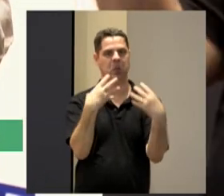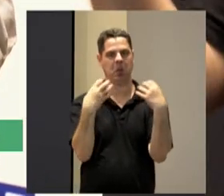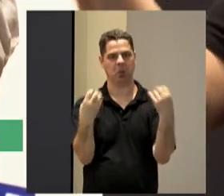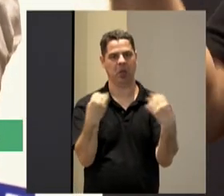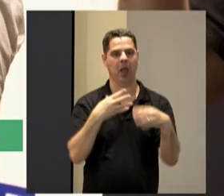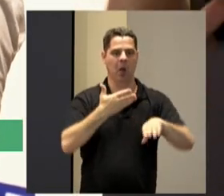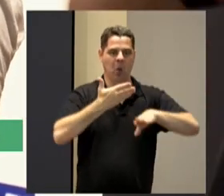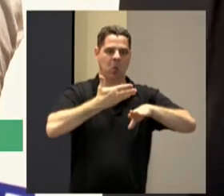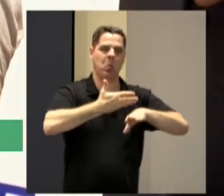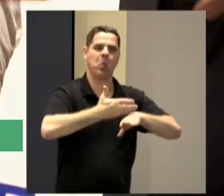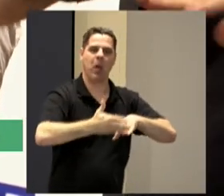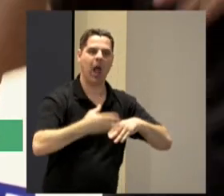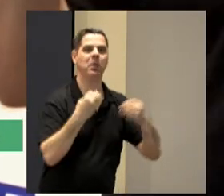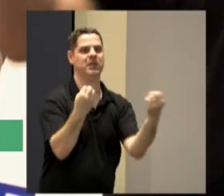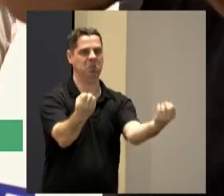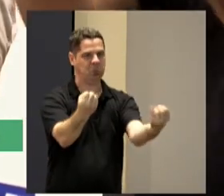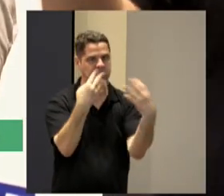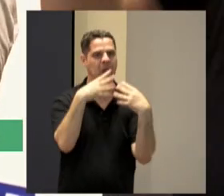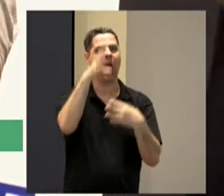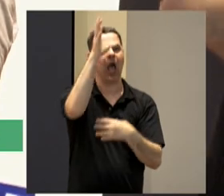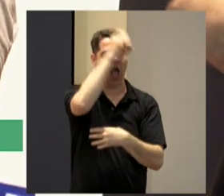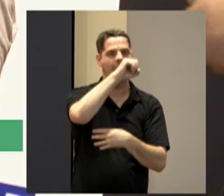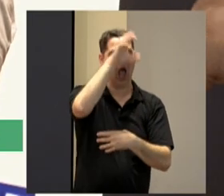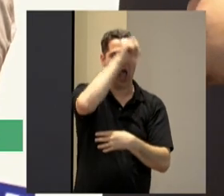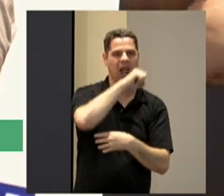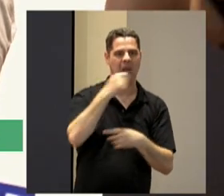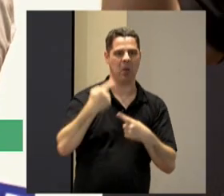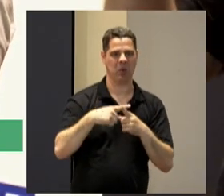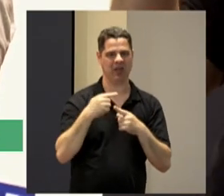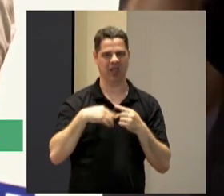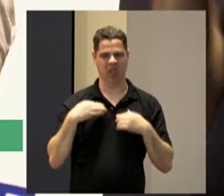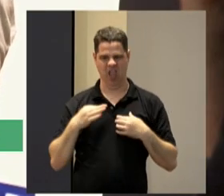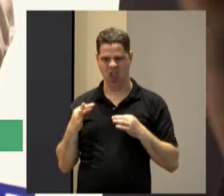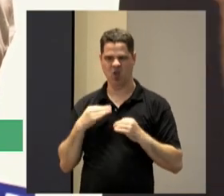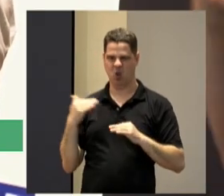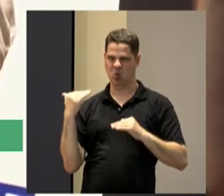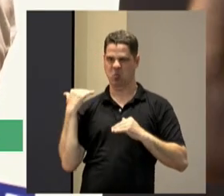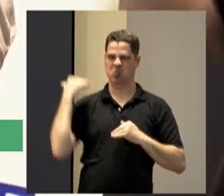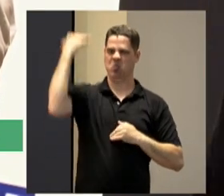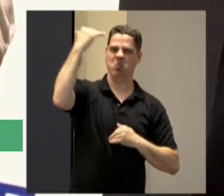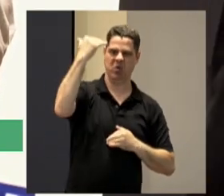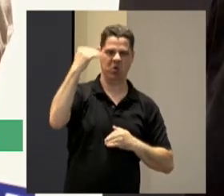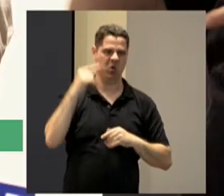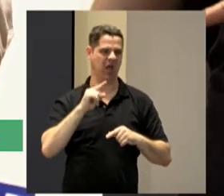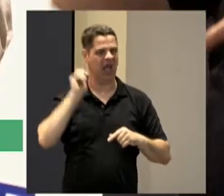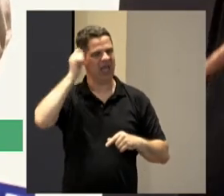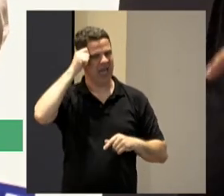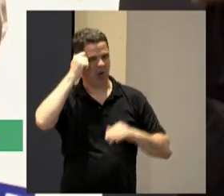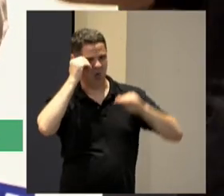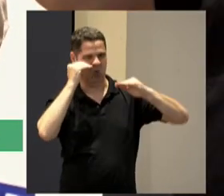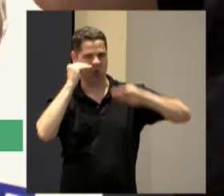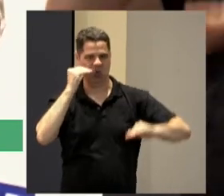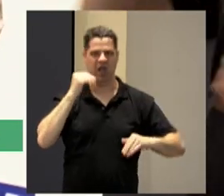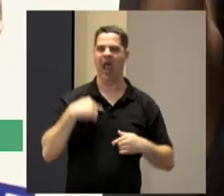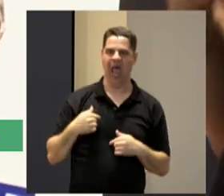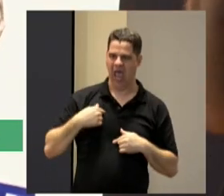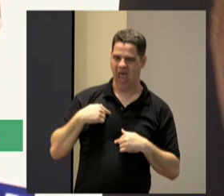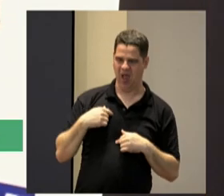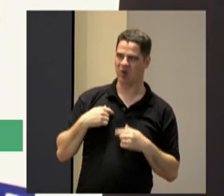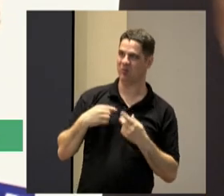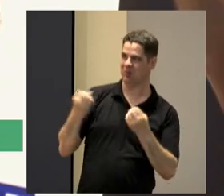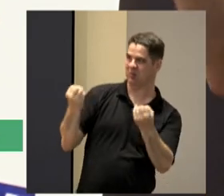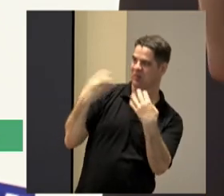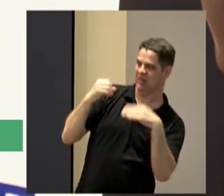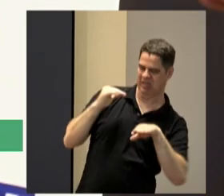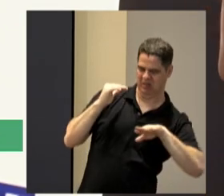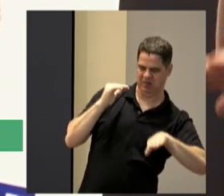Os brancos precisam se reeducar do seu complexo de superioridade e os negros do seu de